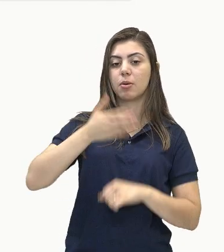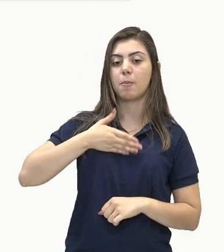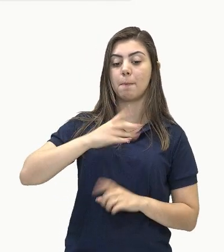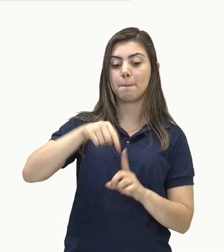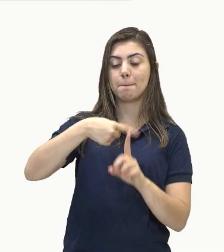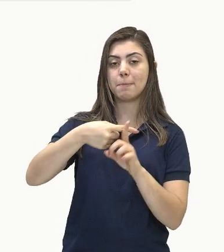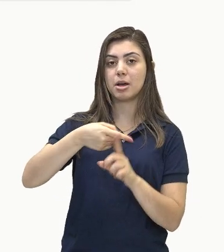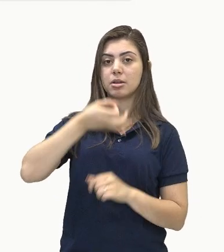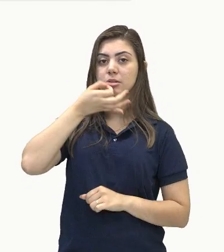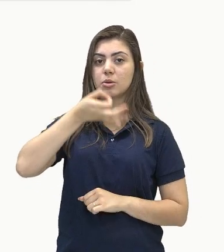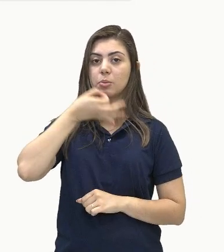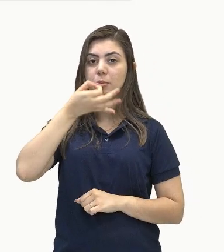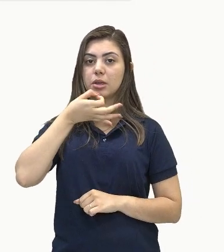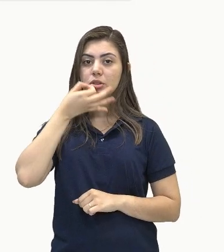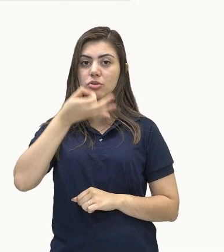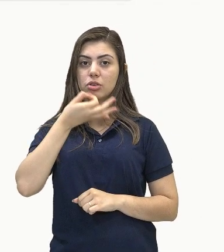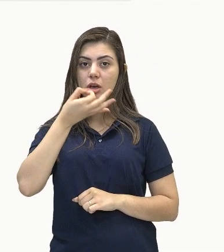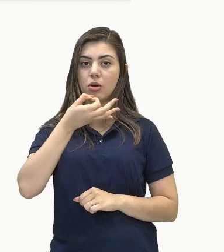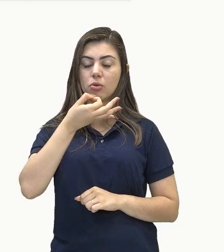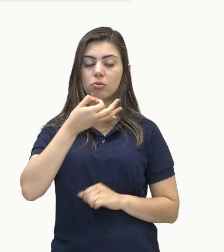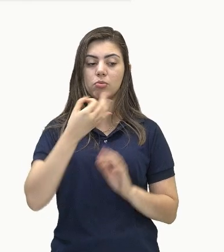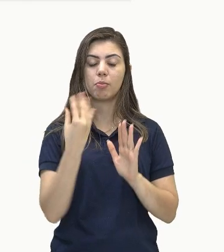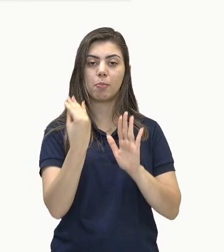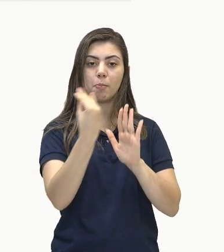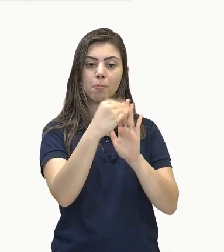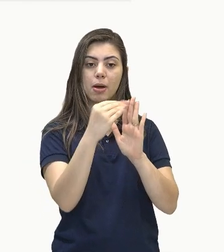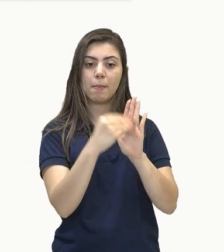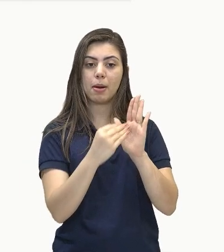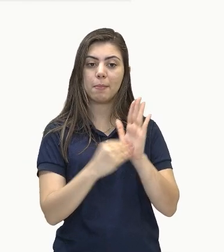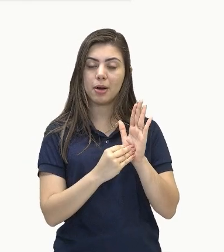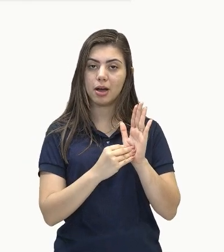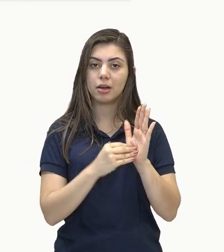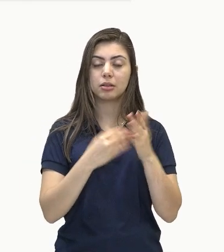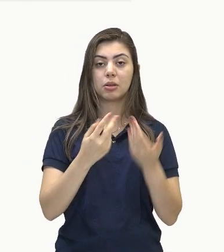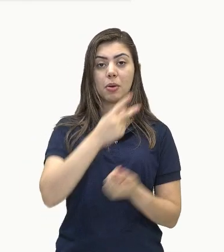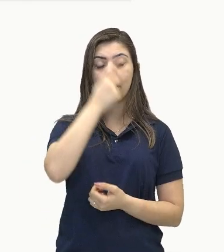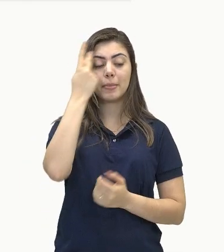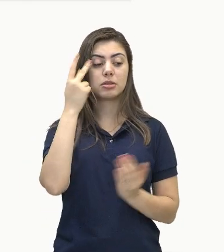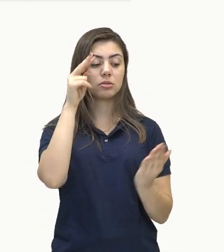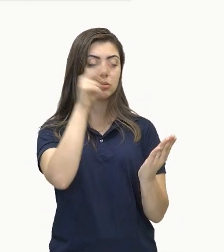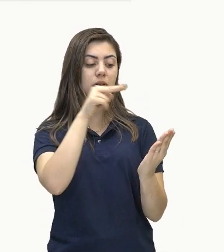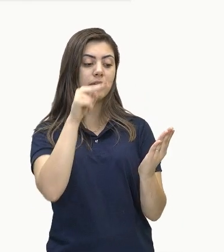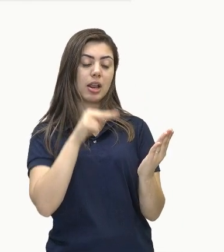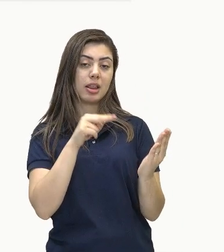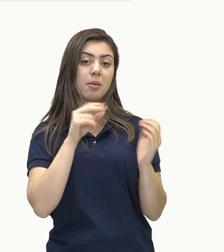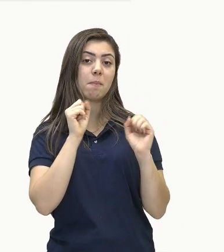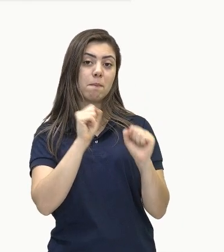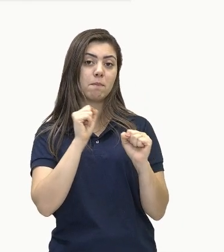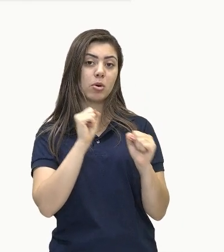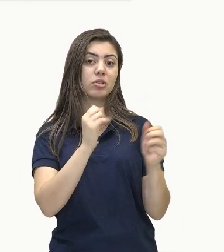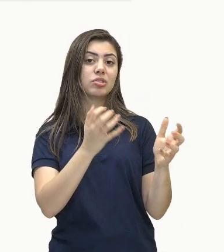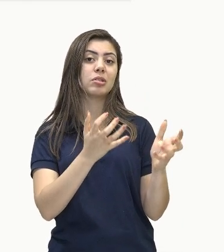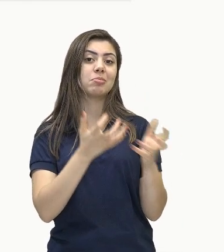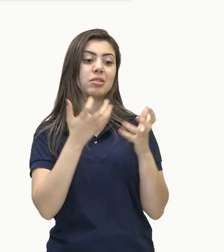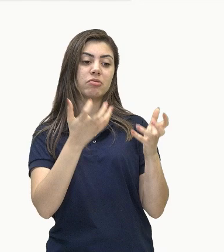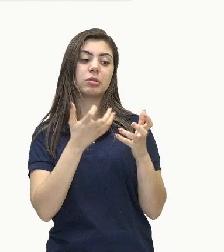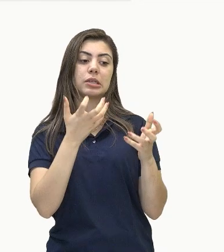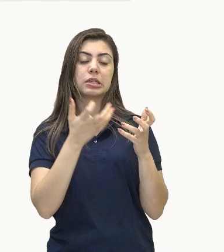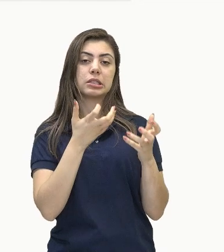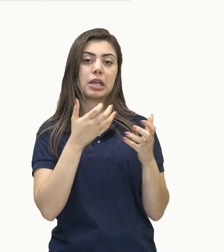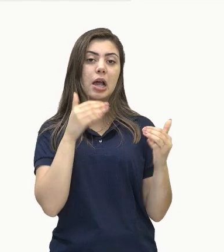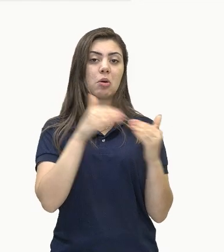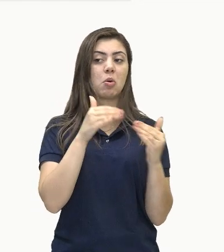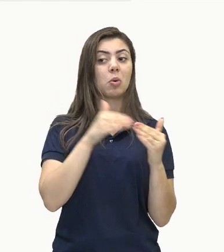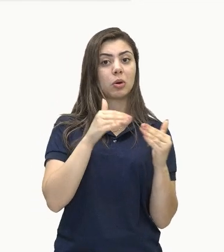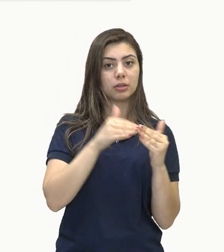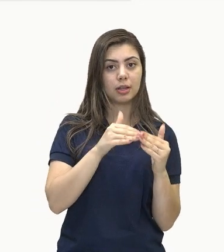opinião crítica, obviamente vai influenciar a decisão do leitor. Ao ler